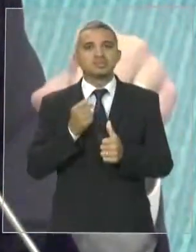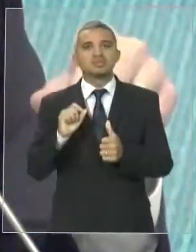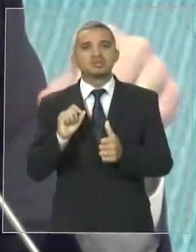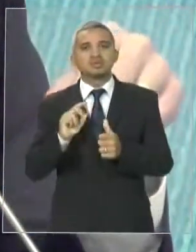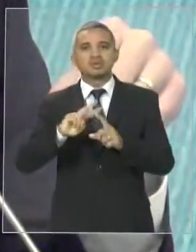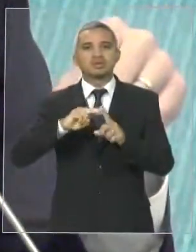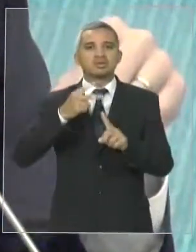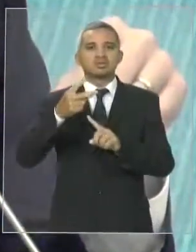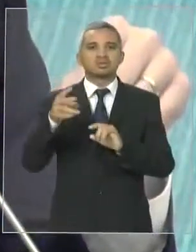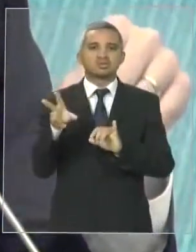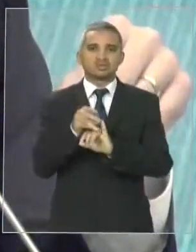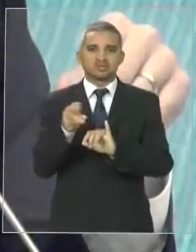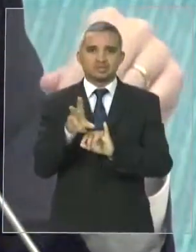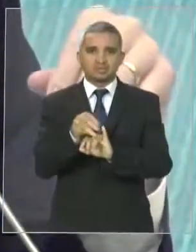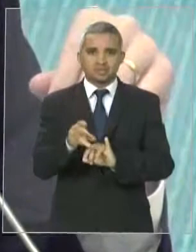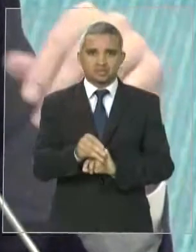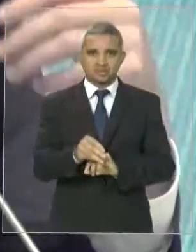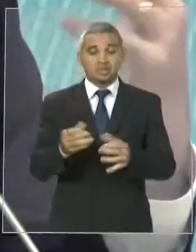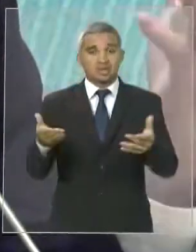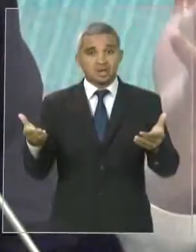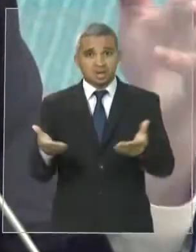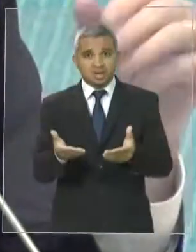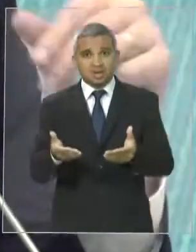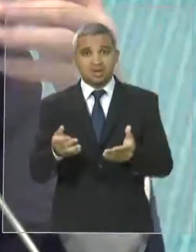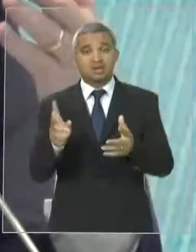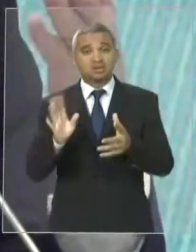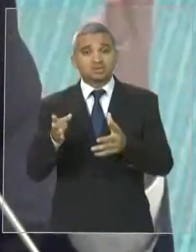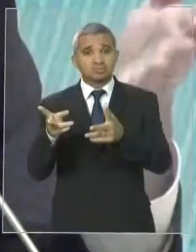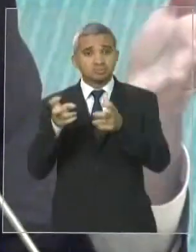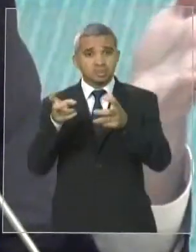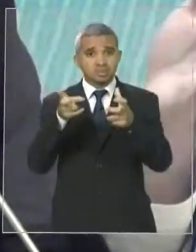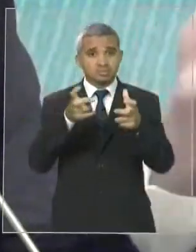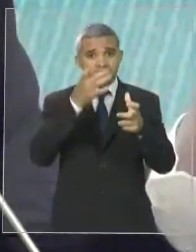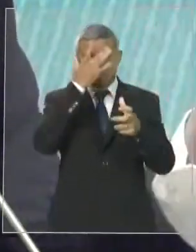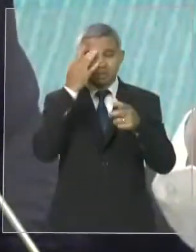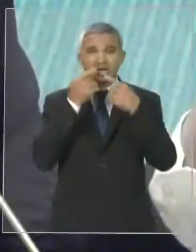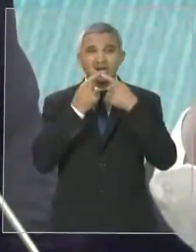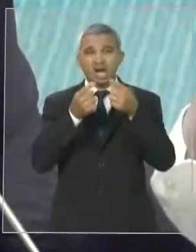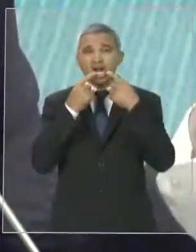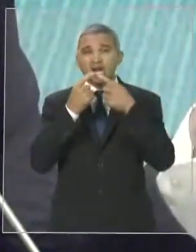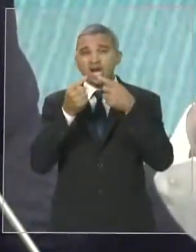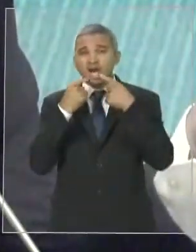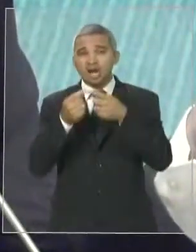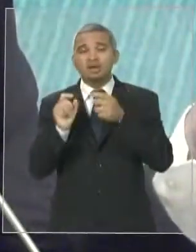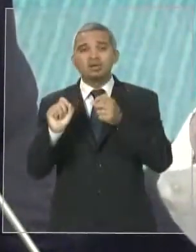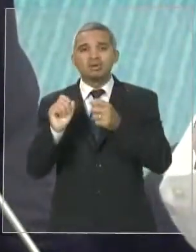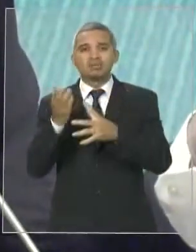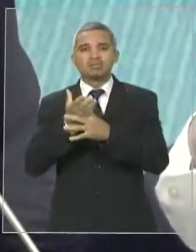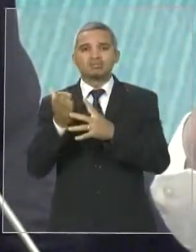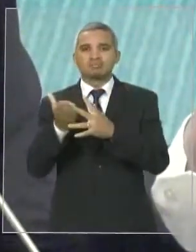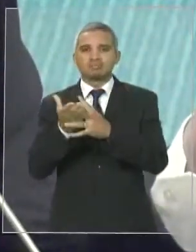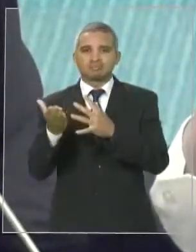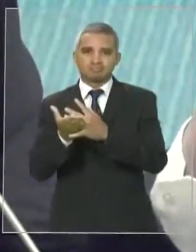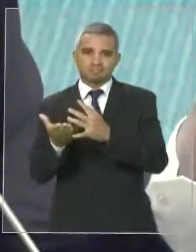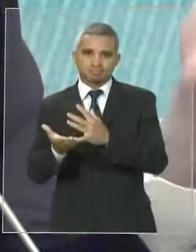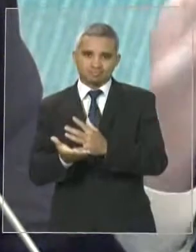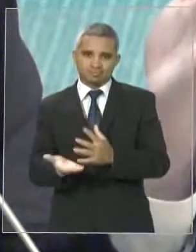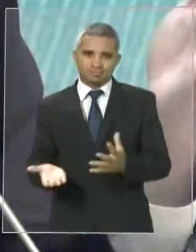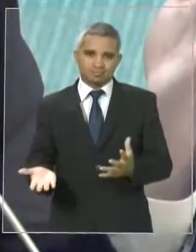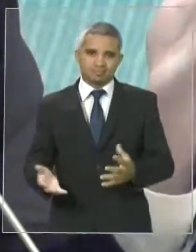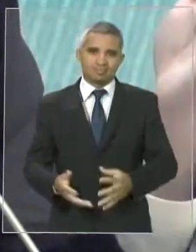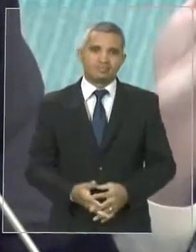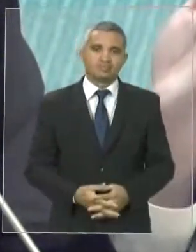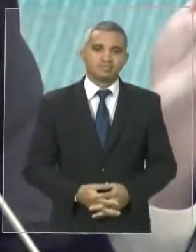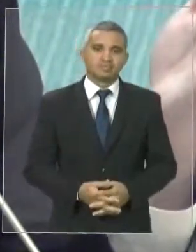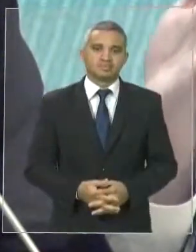quer parcelar depois que ele já viu tanta reclamação. Eu digo isso porque lá em Santa Inês, esse final de semana passado, tive uma